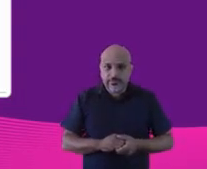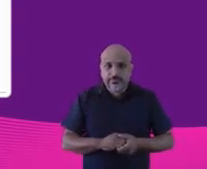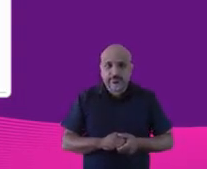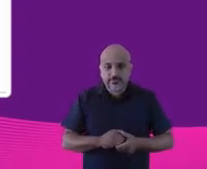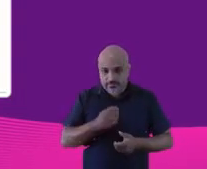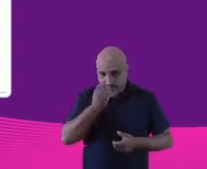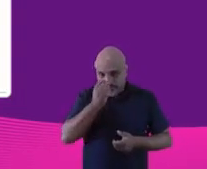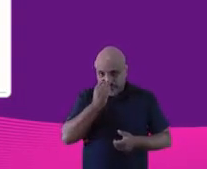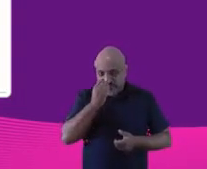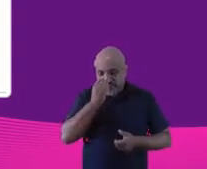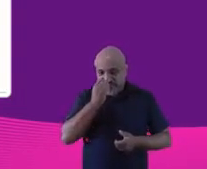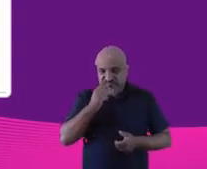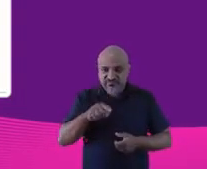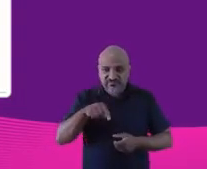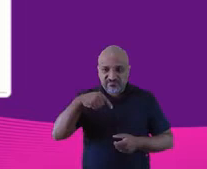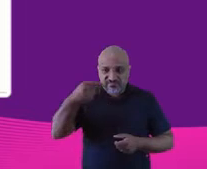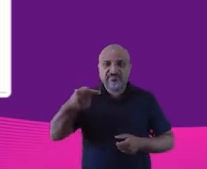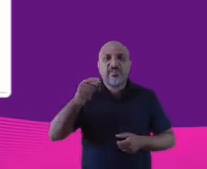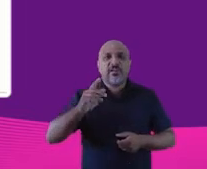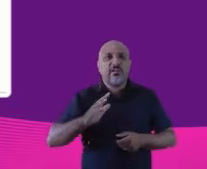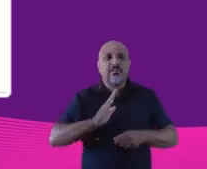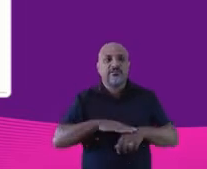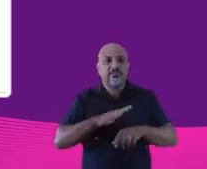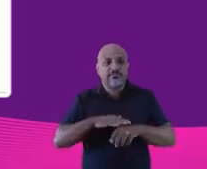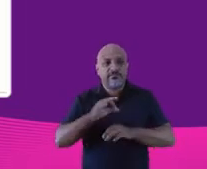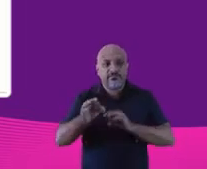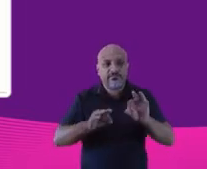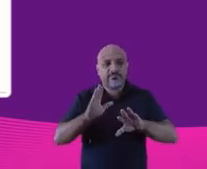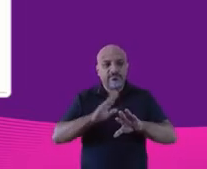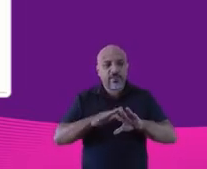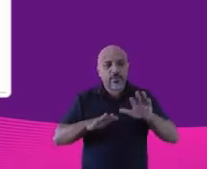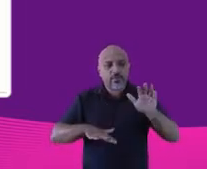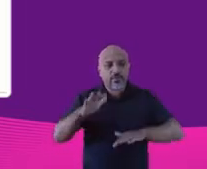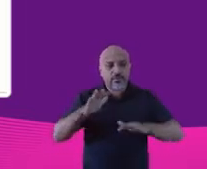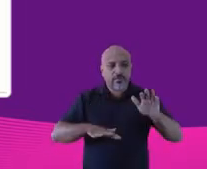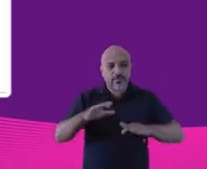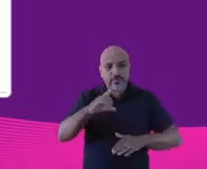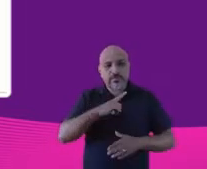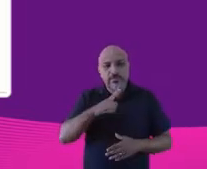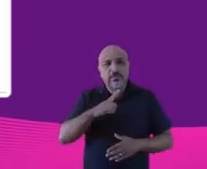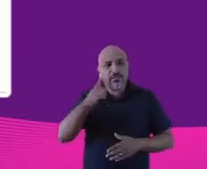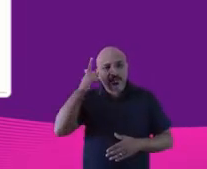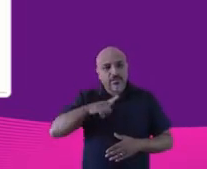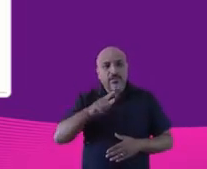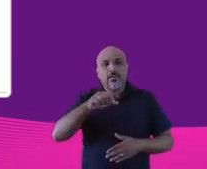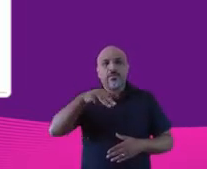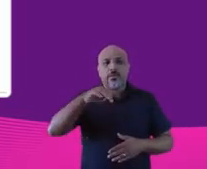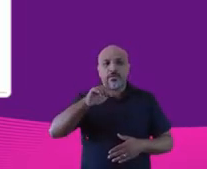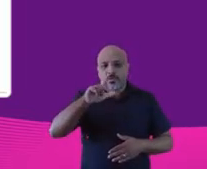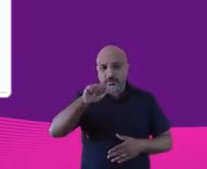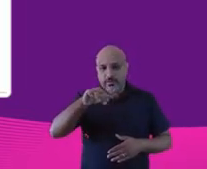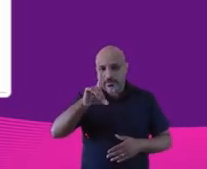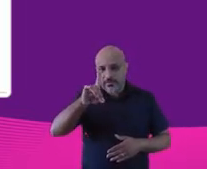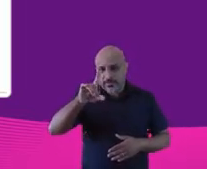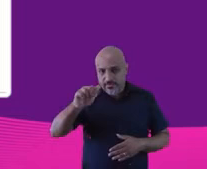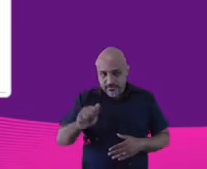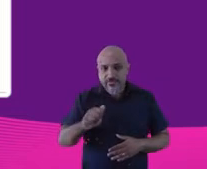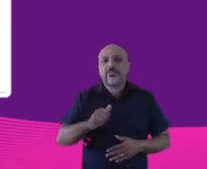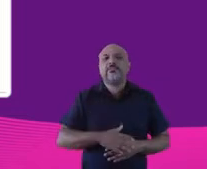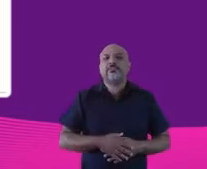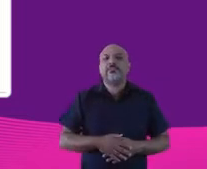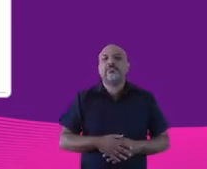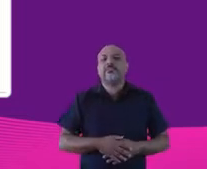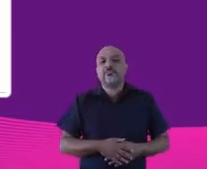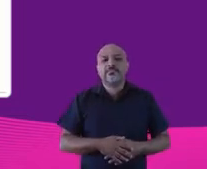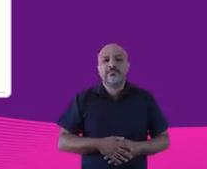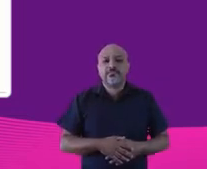drogas, e a manutenção, que provavelmente vai ser com lenalidomida. E coloquei outras opções, né, porque a gente